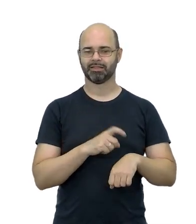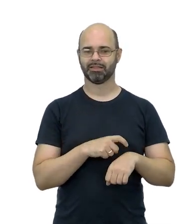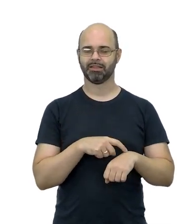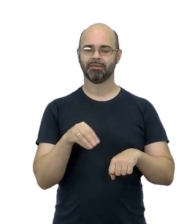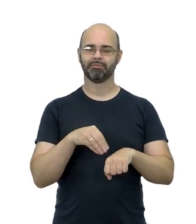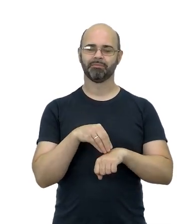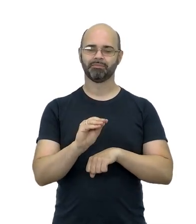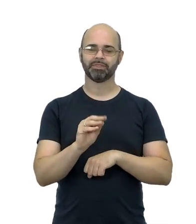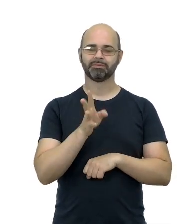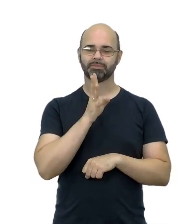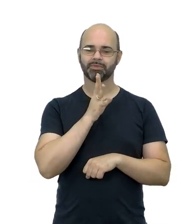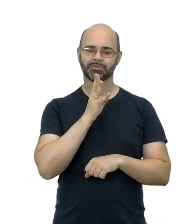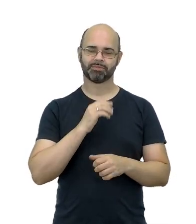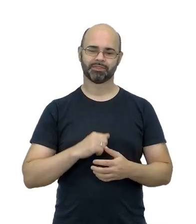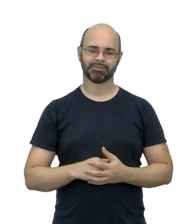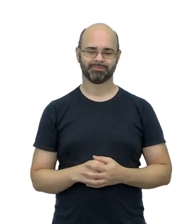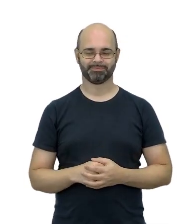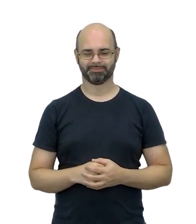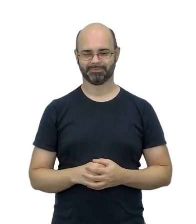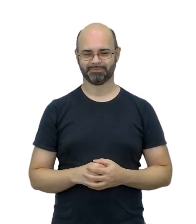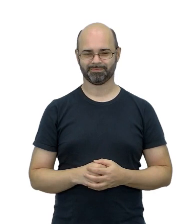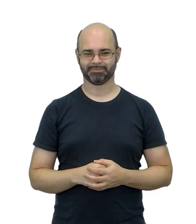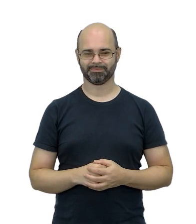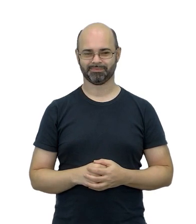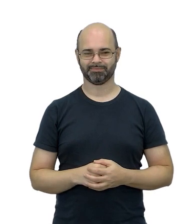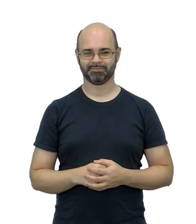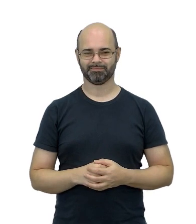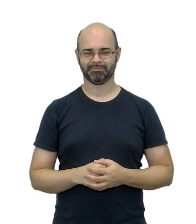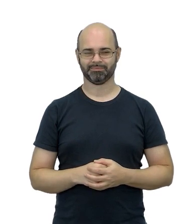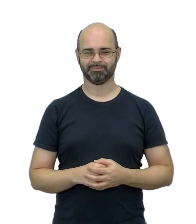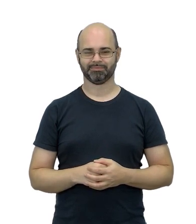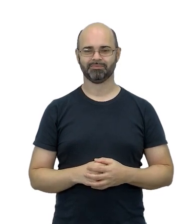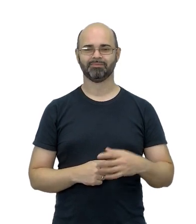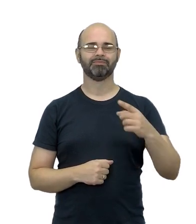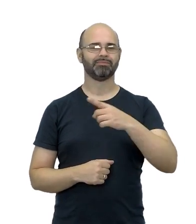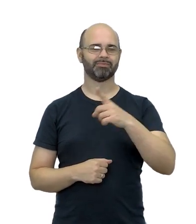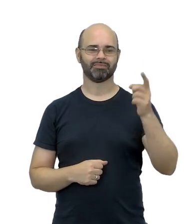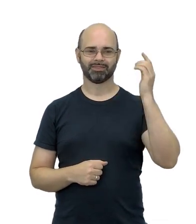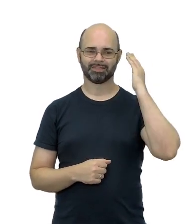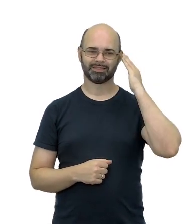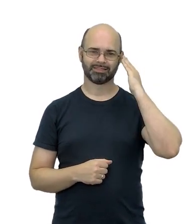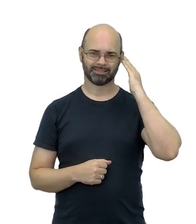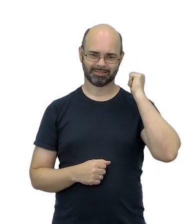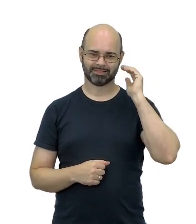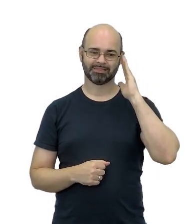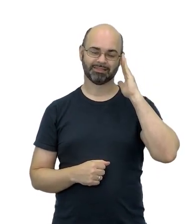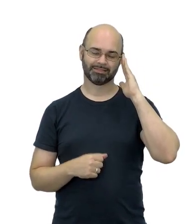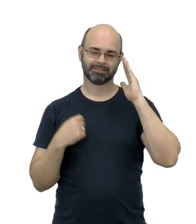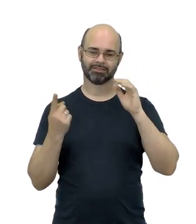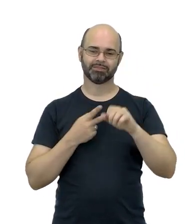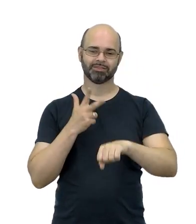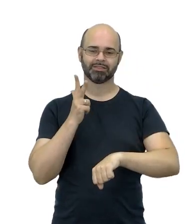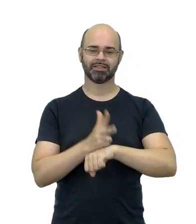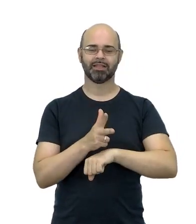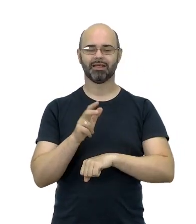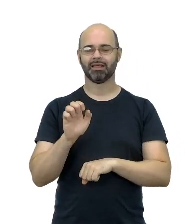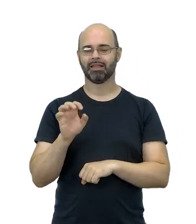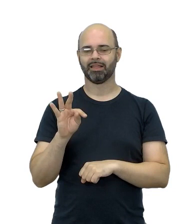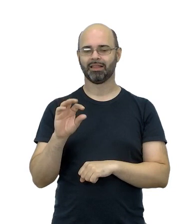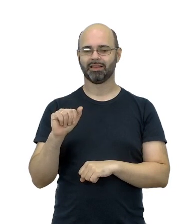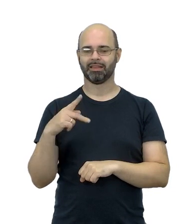do conhecimento. Vocês sabem que a partir, né, dessa indicação aqui, dessa nossa gravação de etapa, vocês